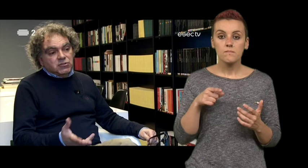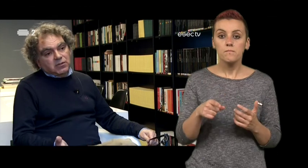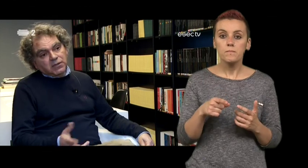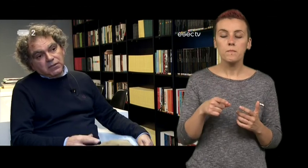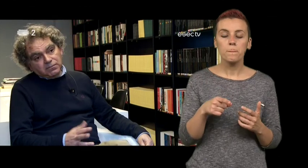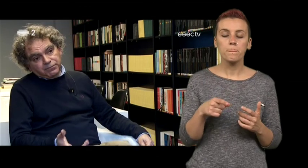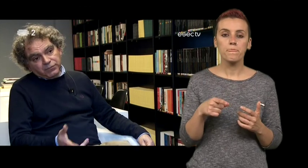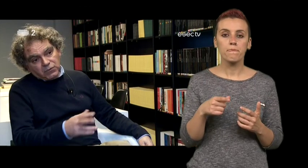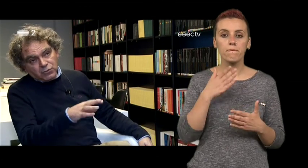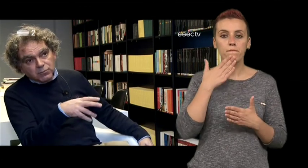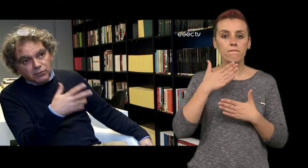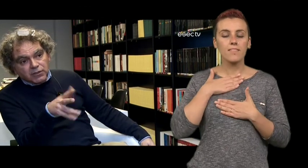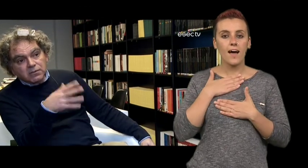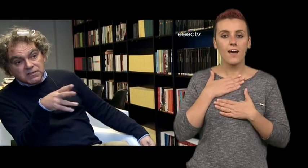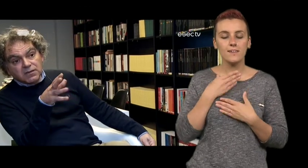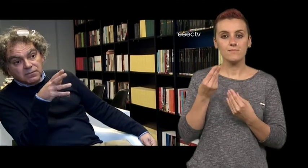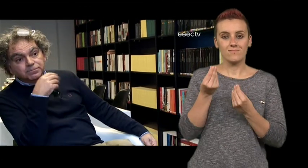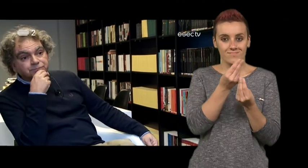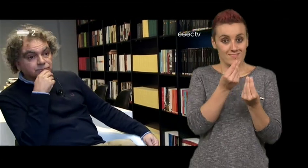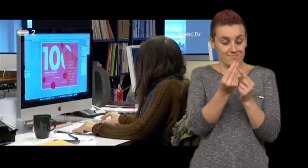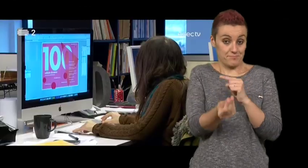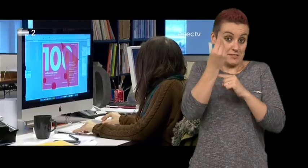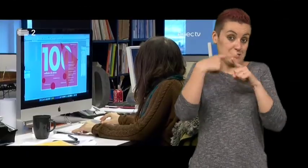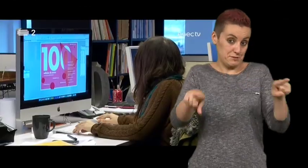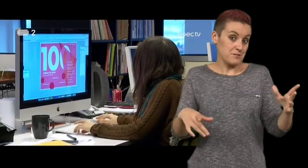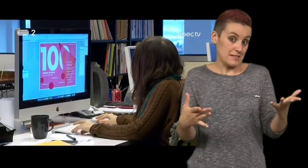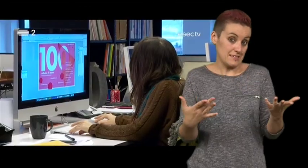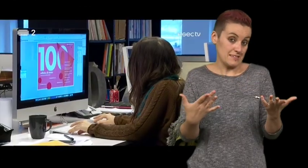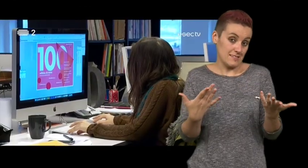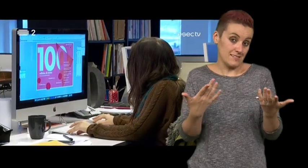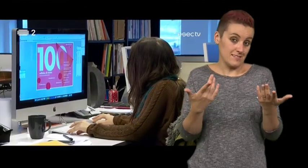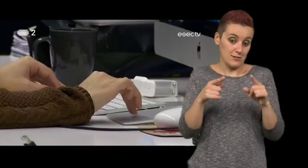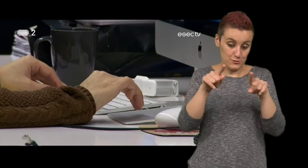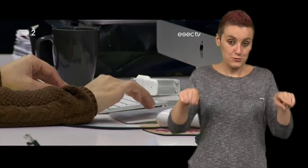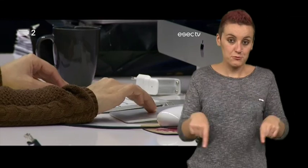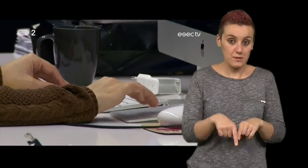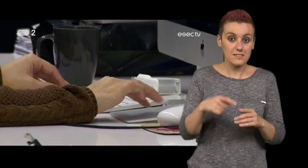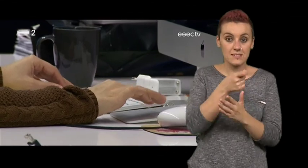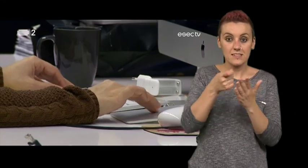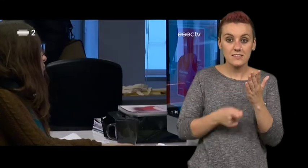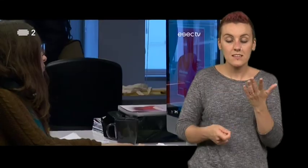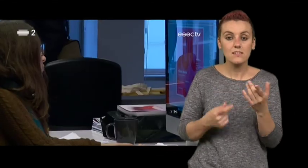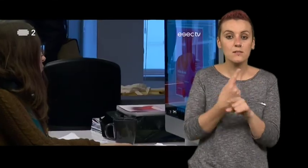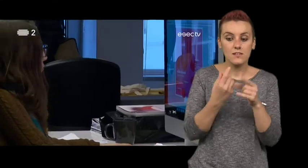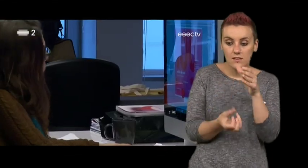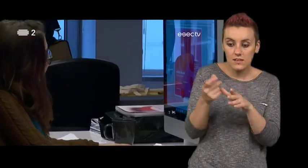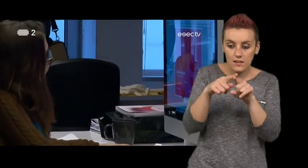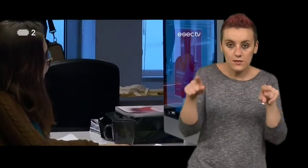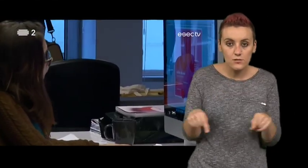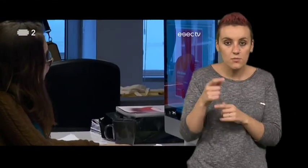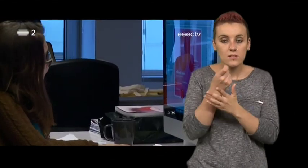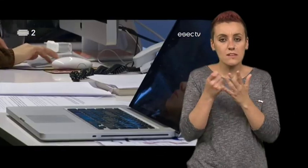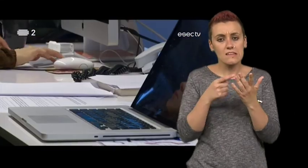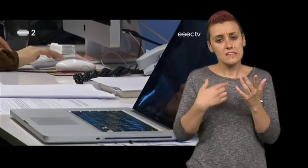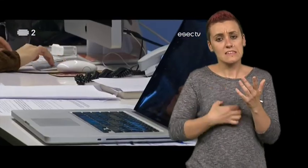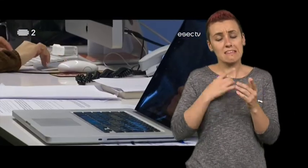e isso também trouxe uma outra dimensão ao ateliê, né? Fizemos um ateliê como achávamos que